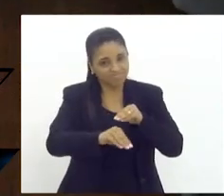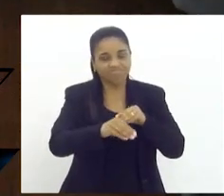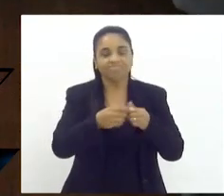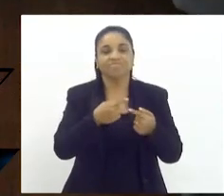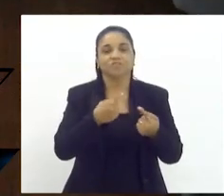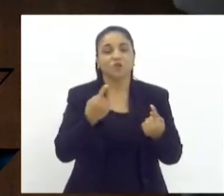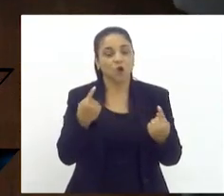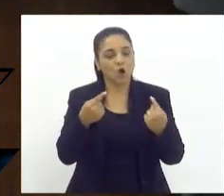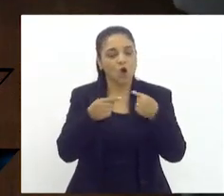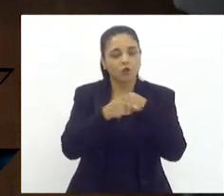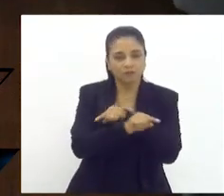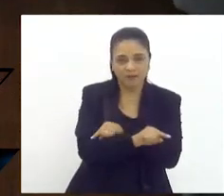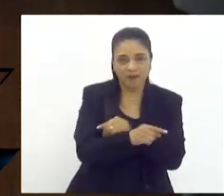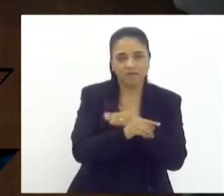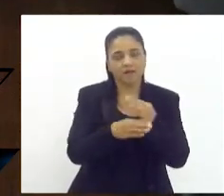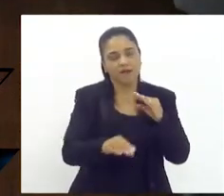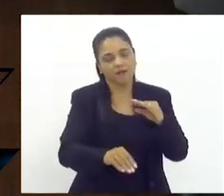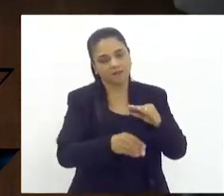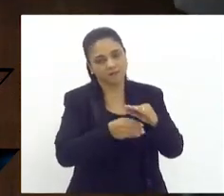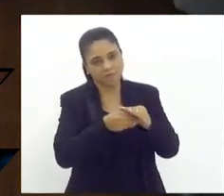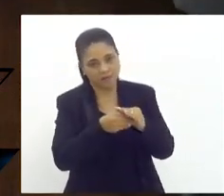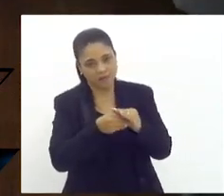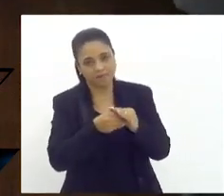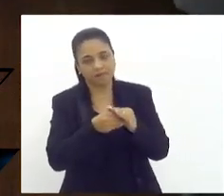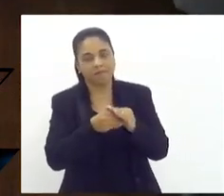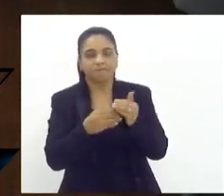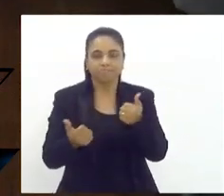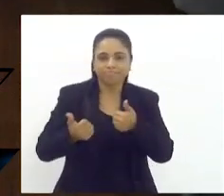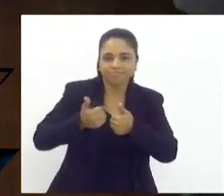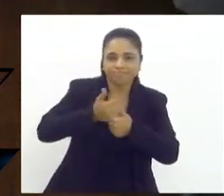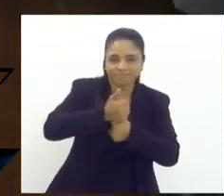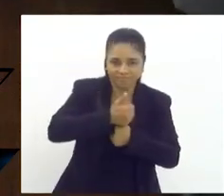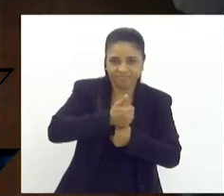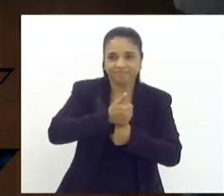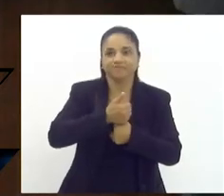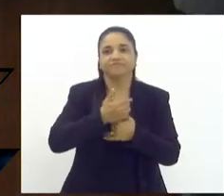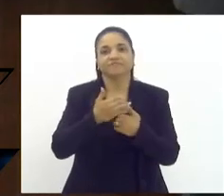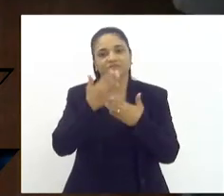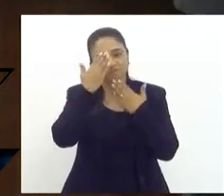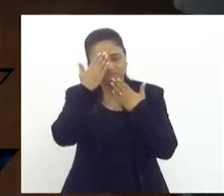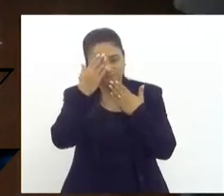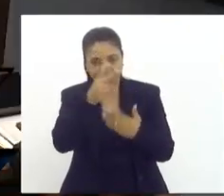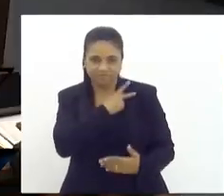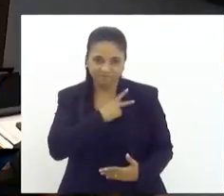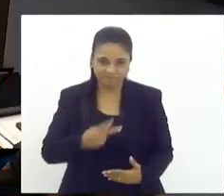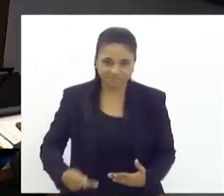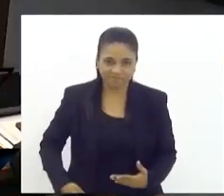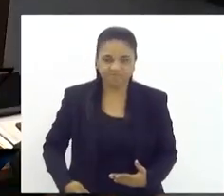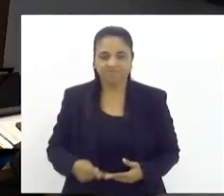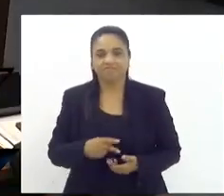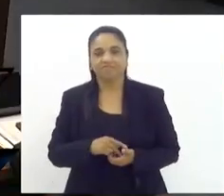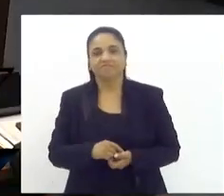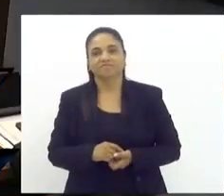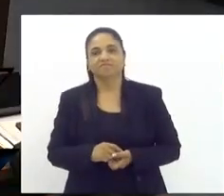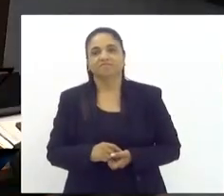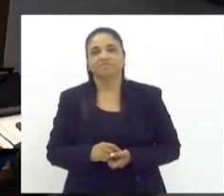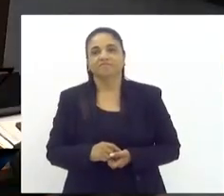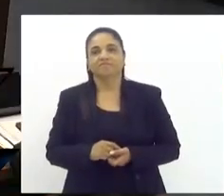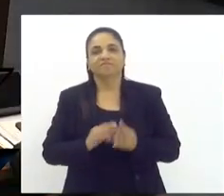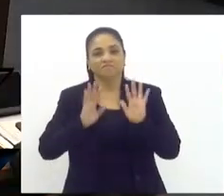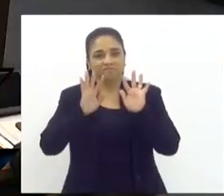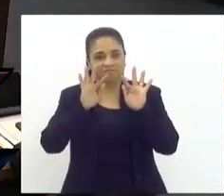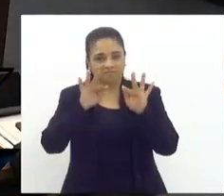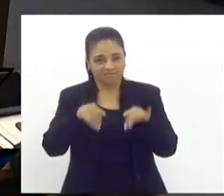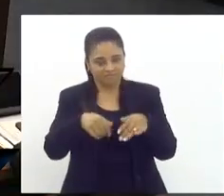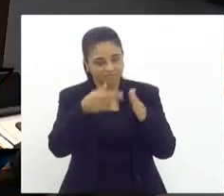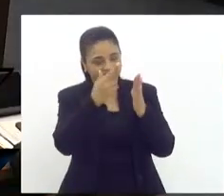e contrário as demais emendas concluindo por substitutiva Obrigado presidente por forma final de